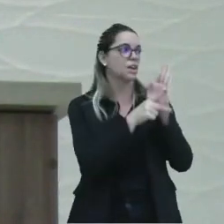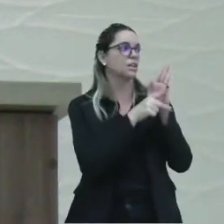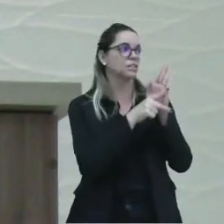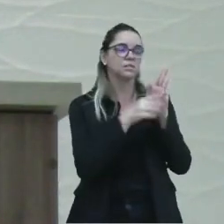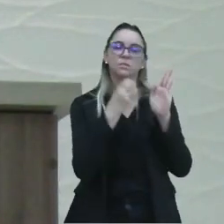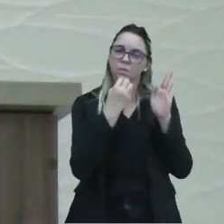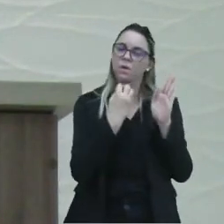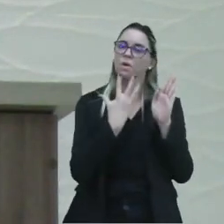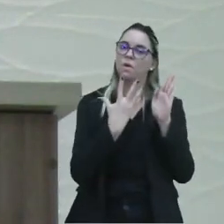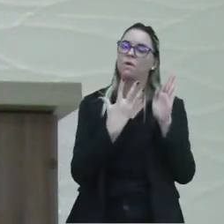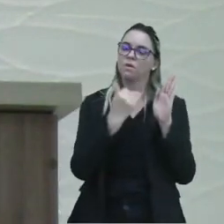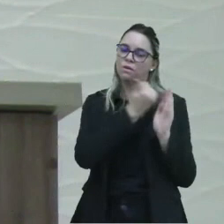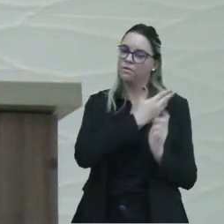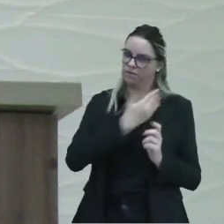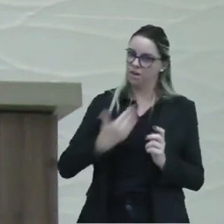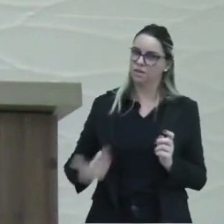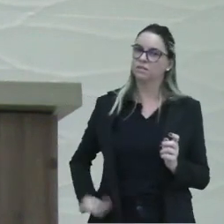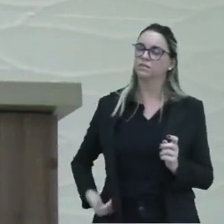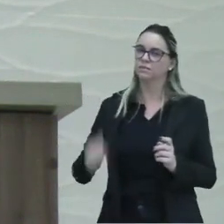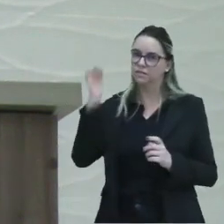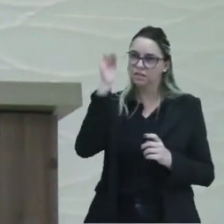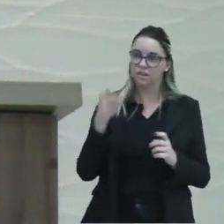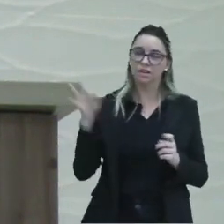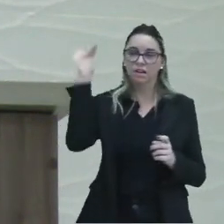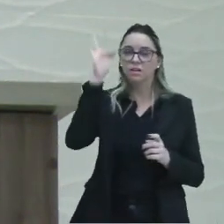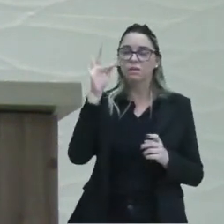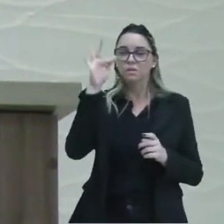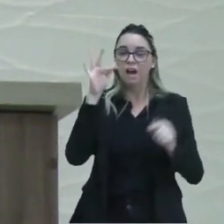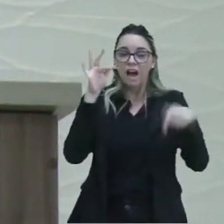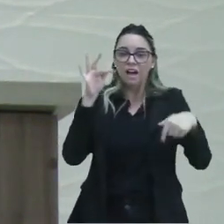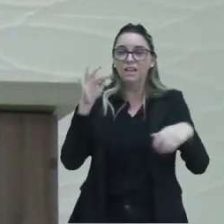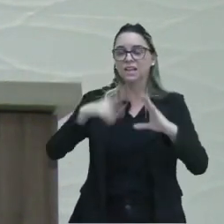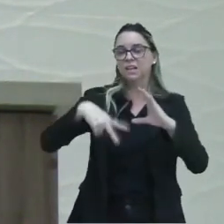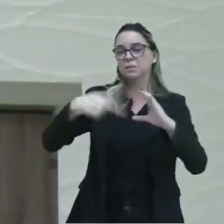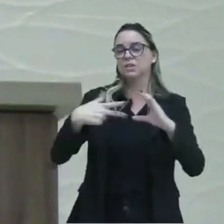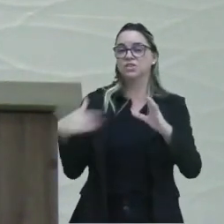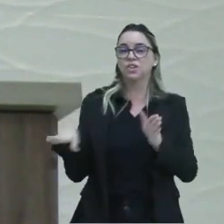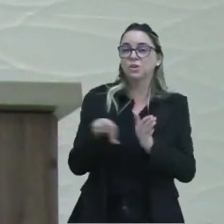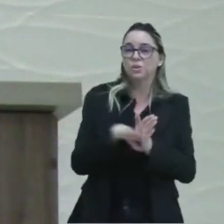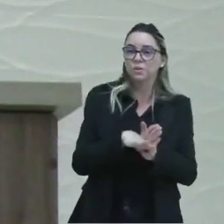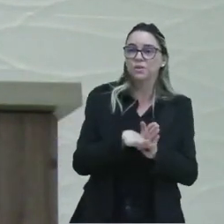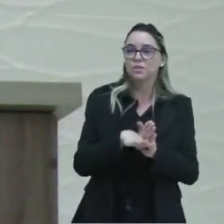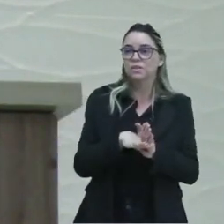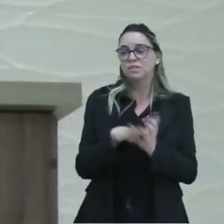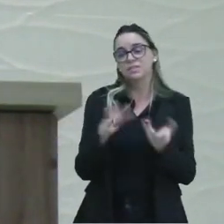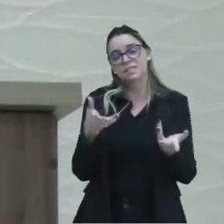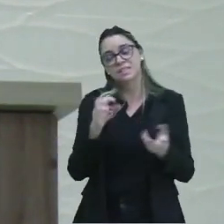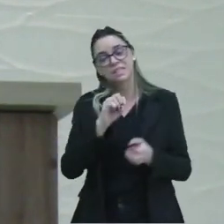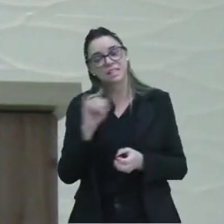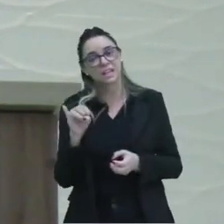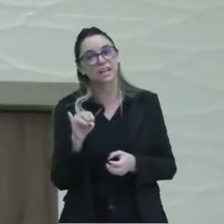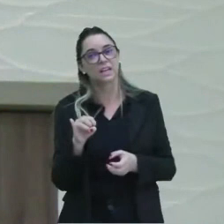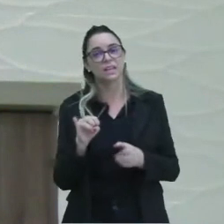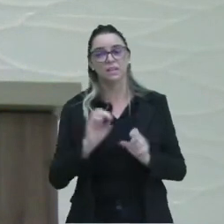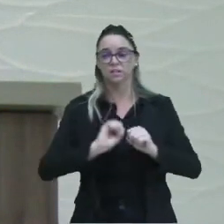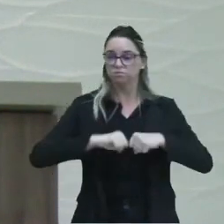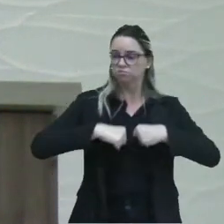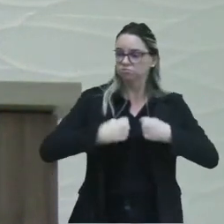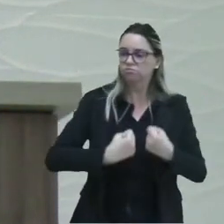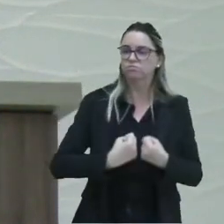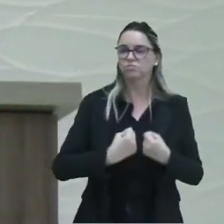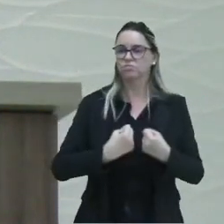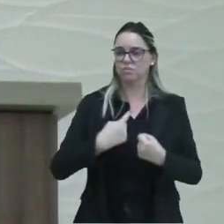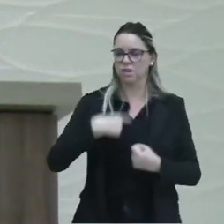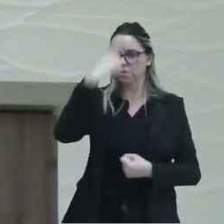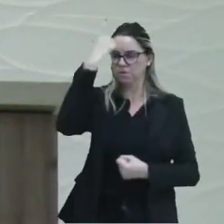governo federal, porque diversas vezes chegou nessa casa, foi retirado, e se assim não fosse o empenho desse vereador que